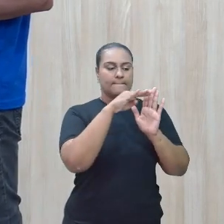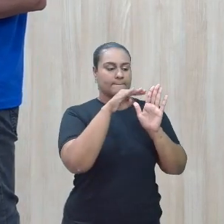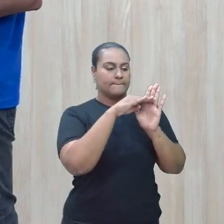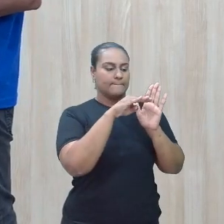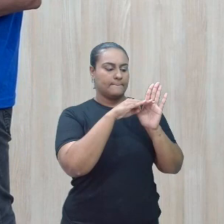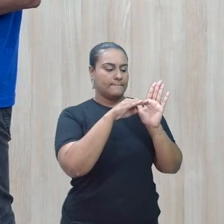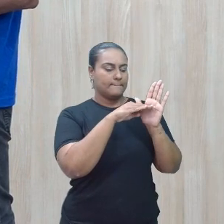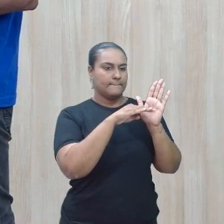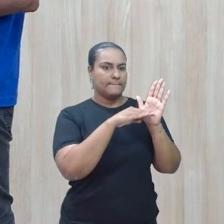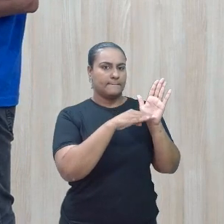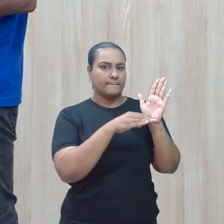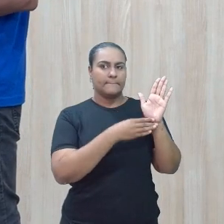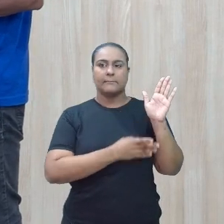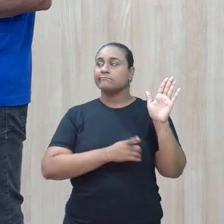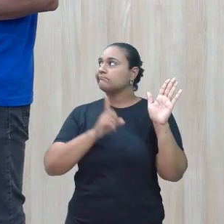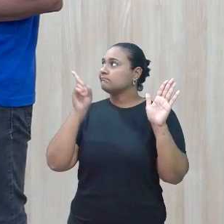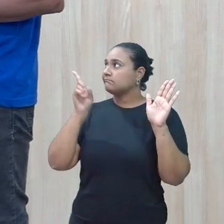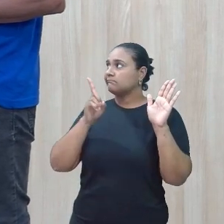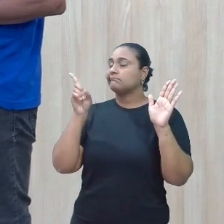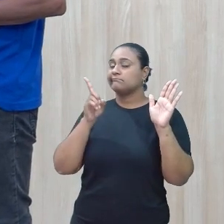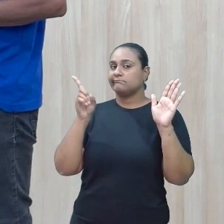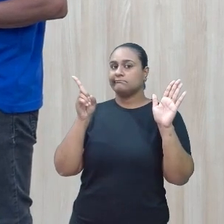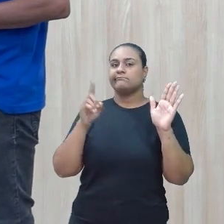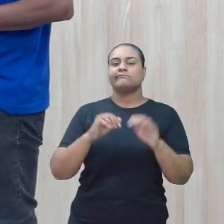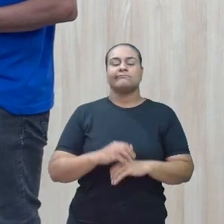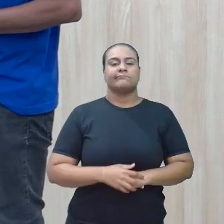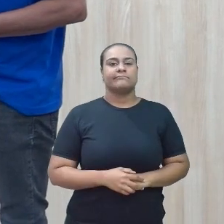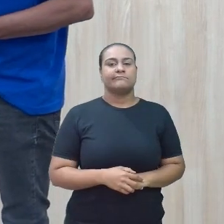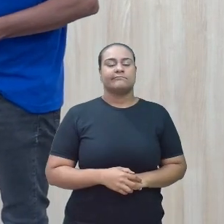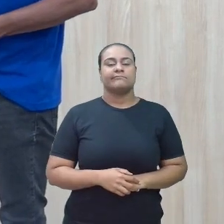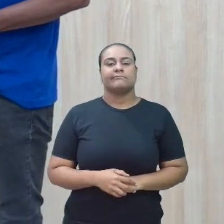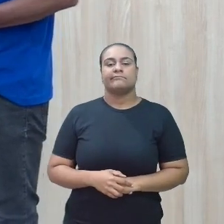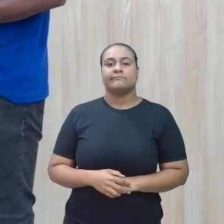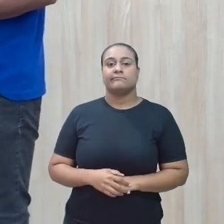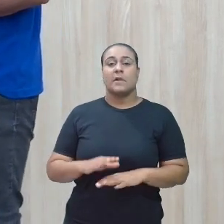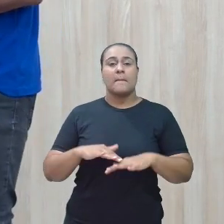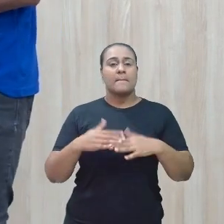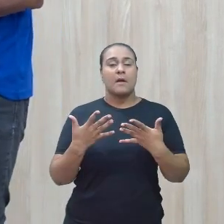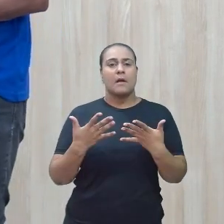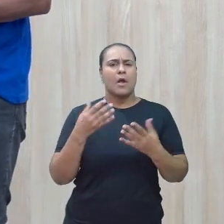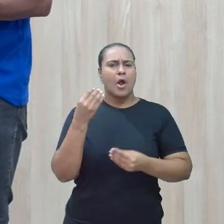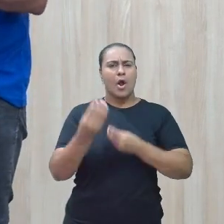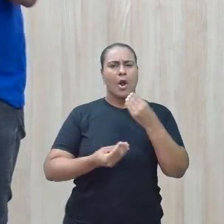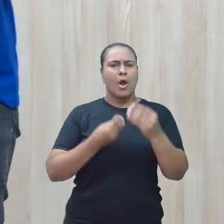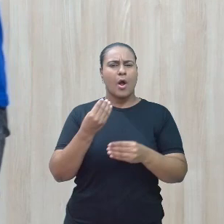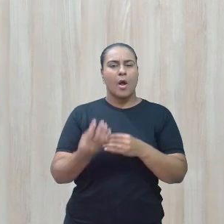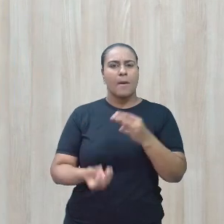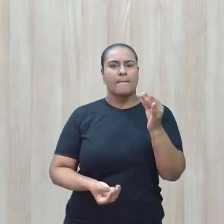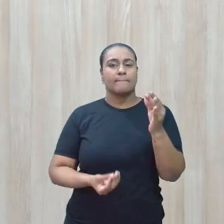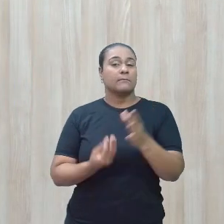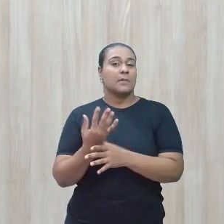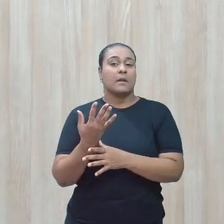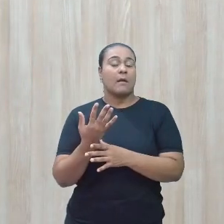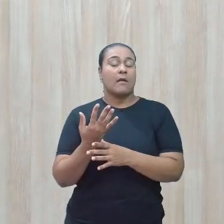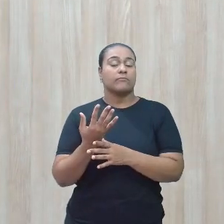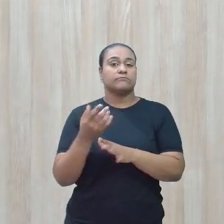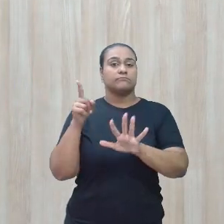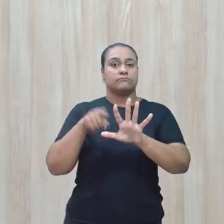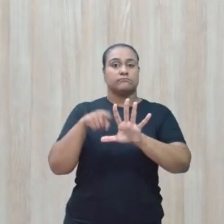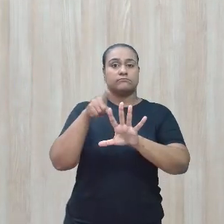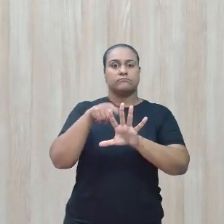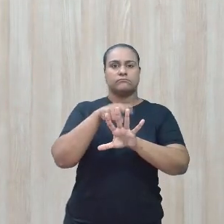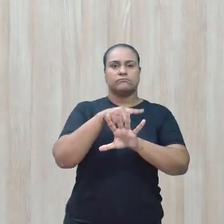planisfério e meridianos e paralelos e fuso horário. Mas formação do calendário, eu acho que eu vou consultar minha